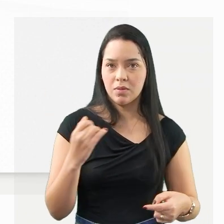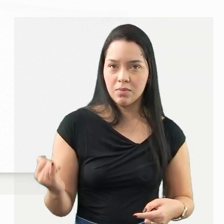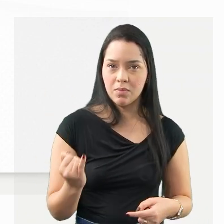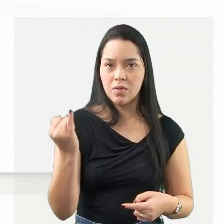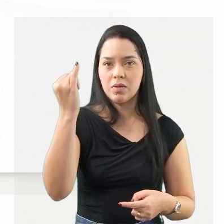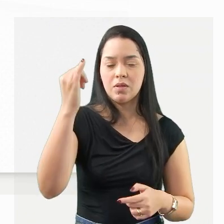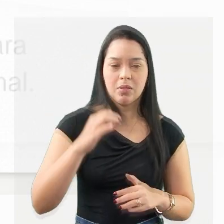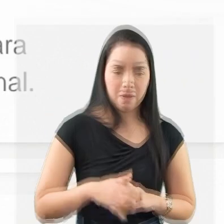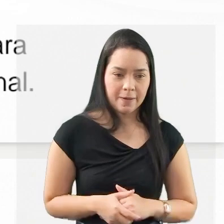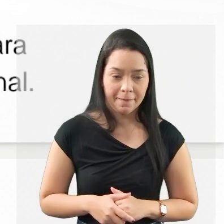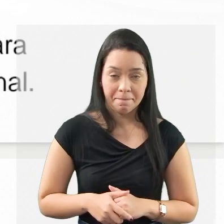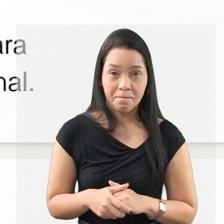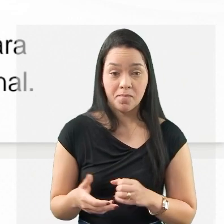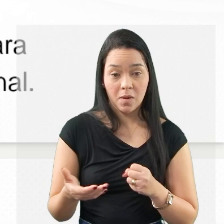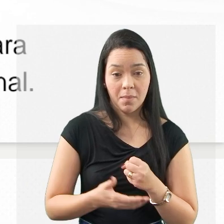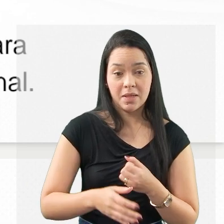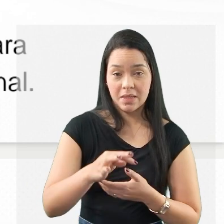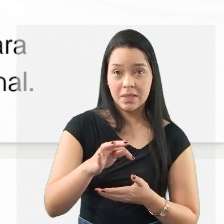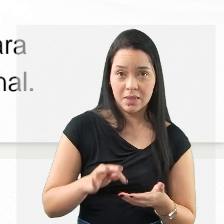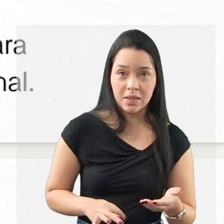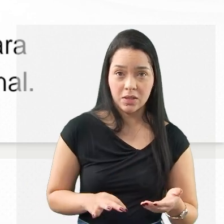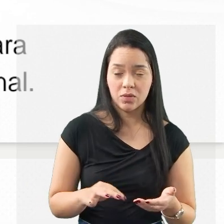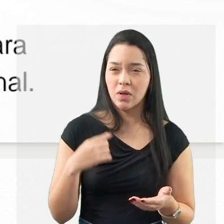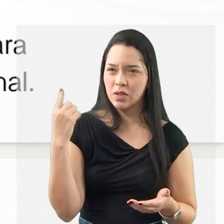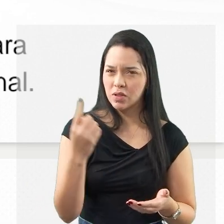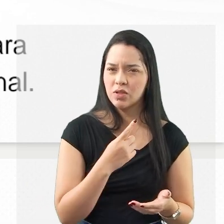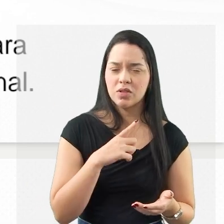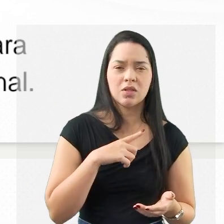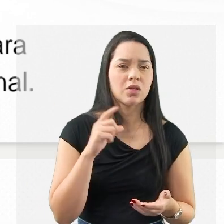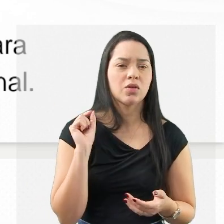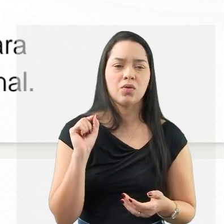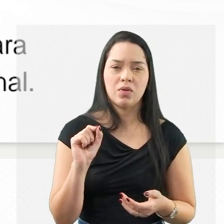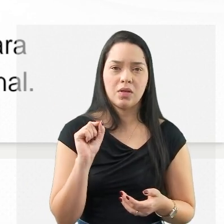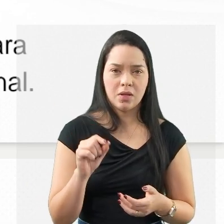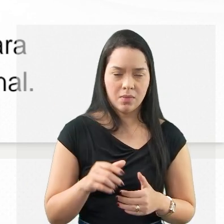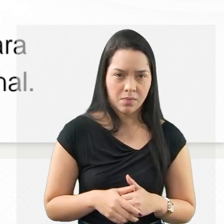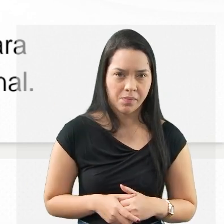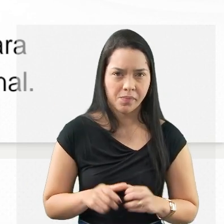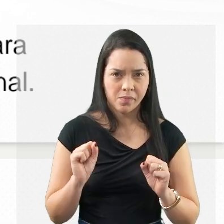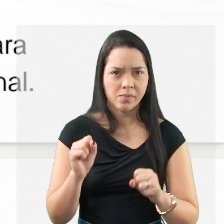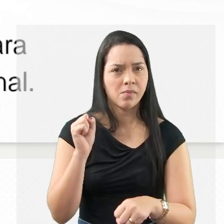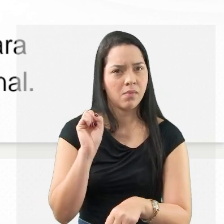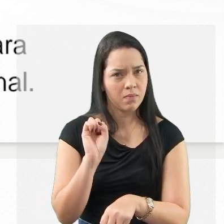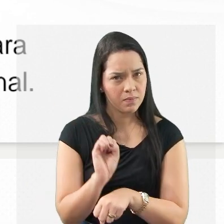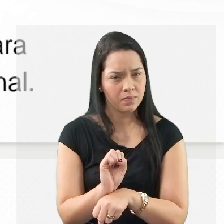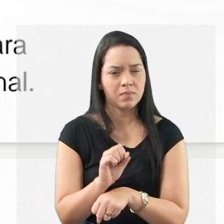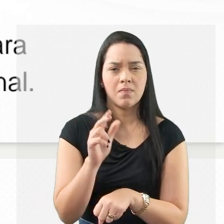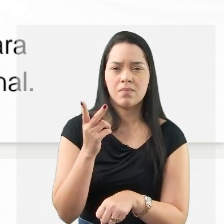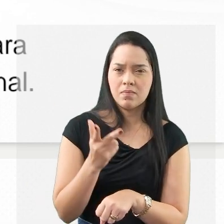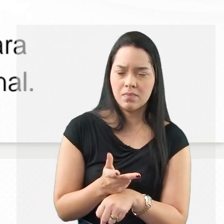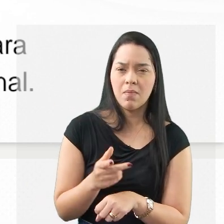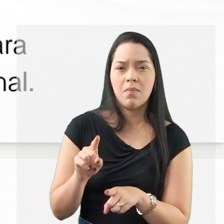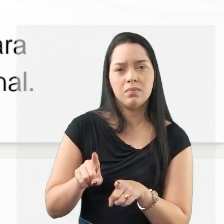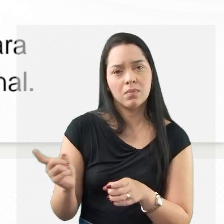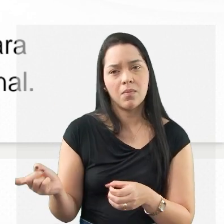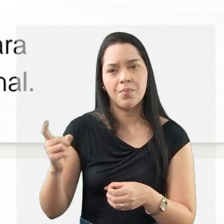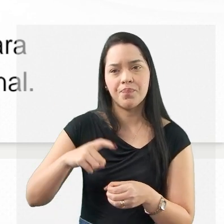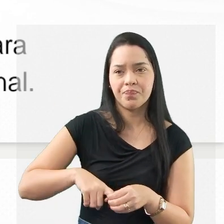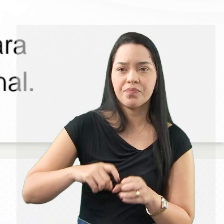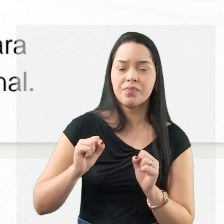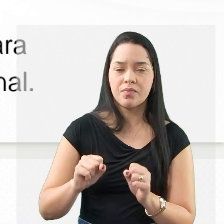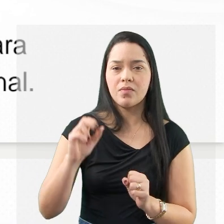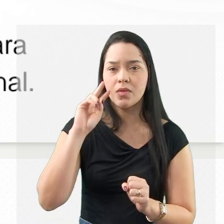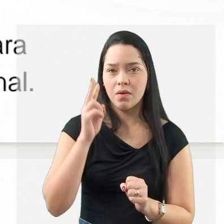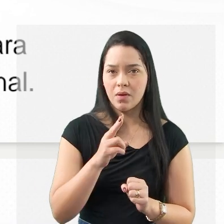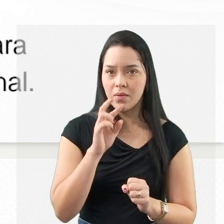importantes. Com base nesse texto base, a gente vai ter o quê? Vocês podem pausar o vídeo, fazer a correção e depois vocês vão voltar para